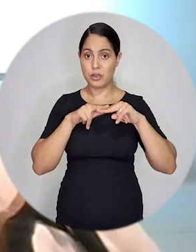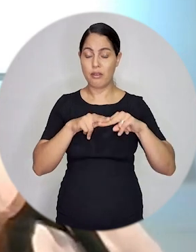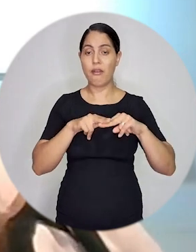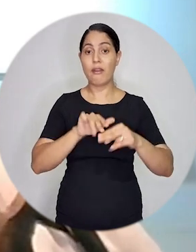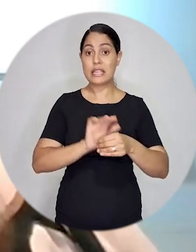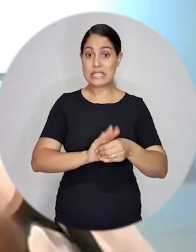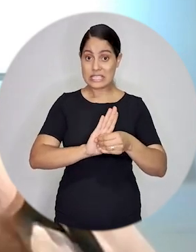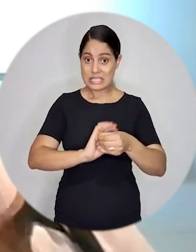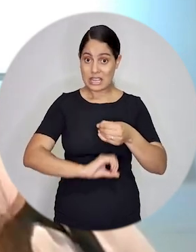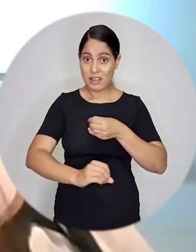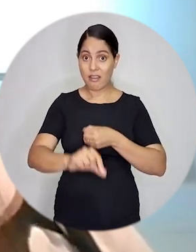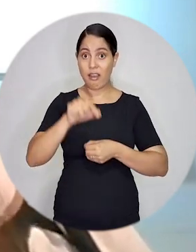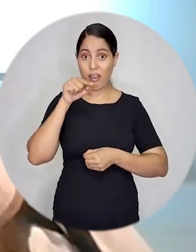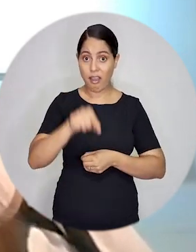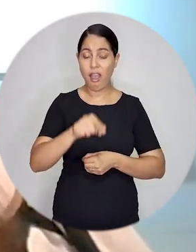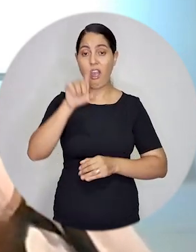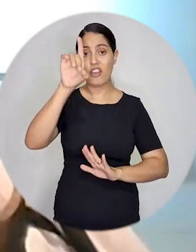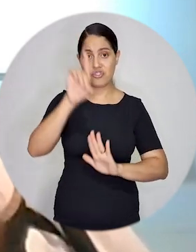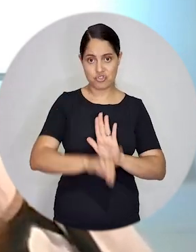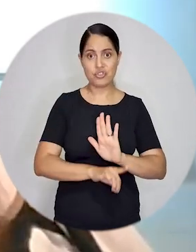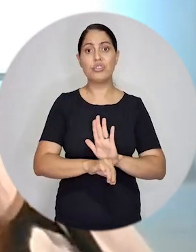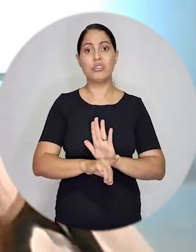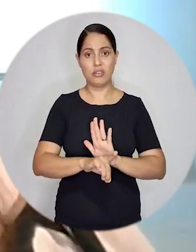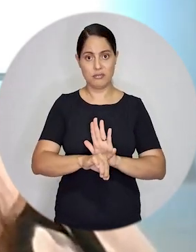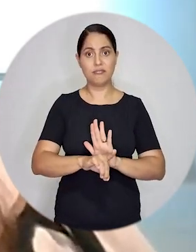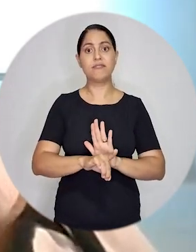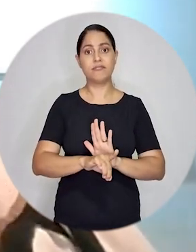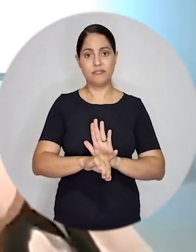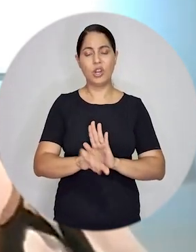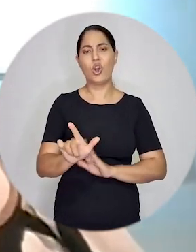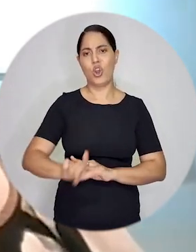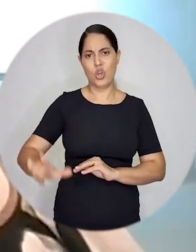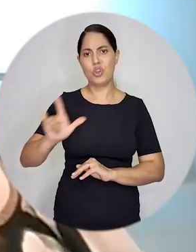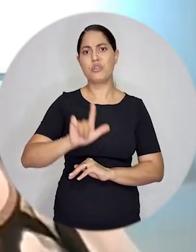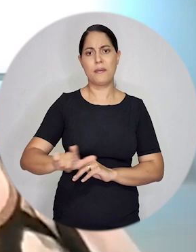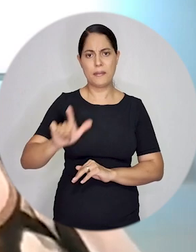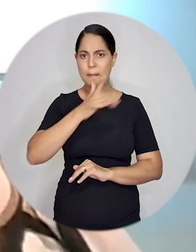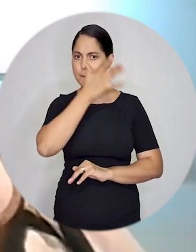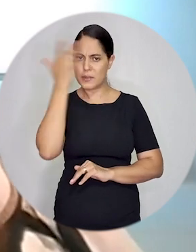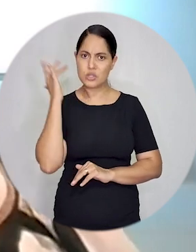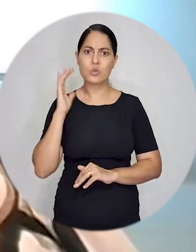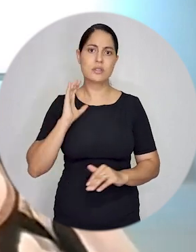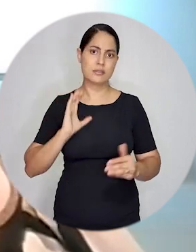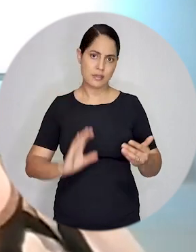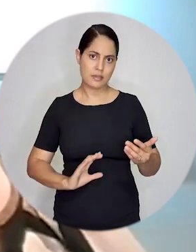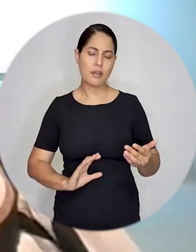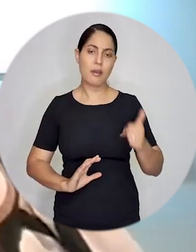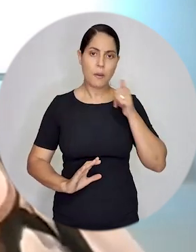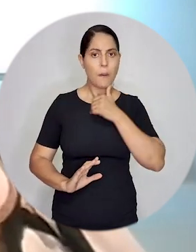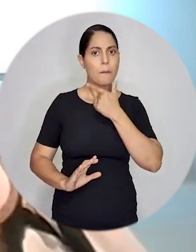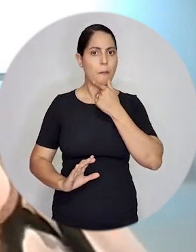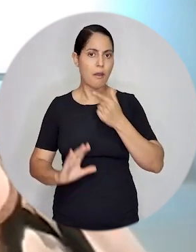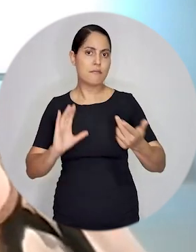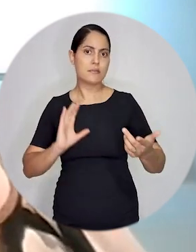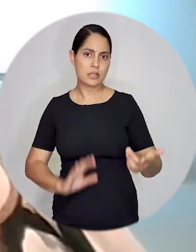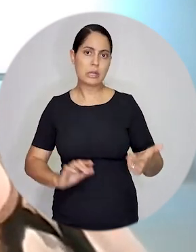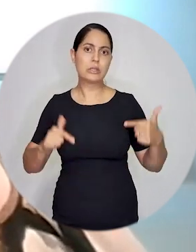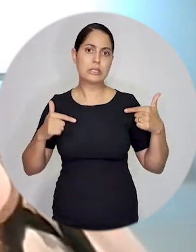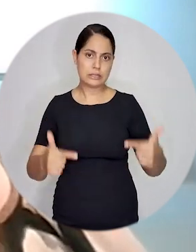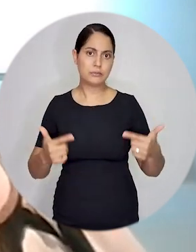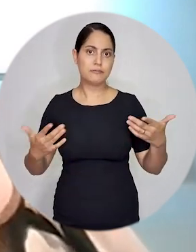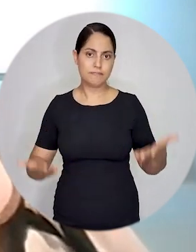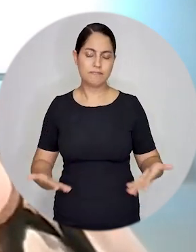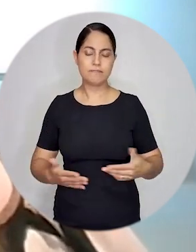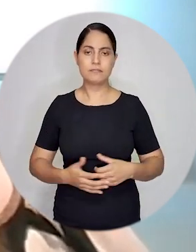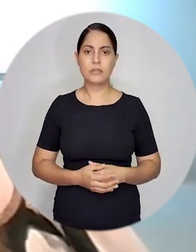porque o saneamento é, sem dúvida, um direito indisponível do cidadão, da cidadã, e o